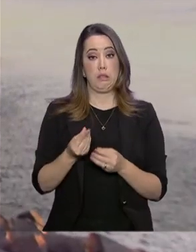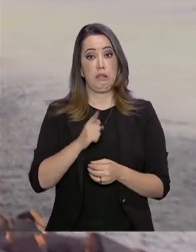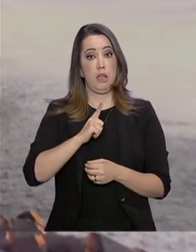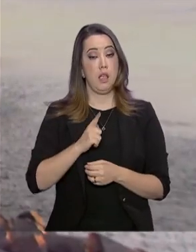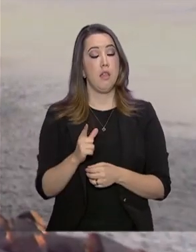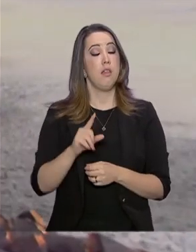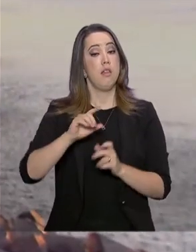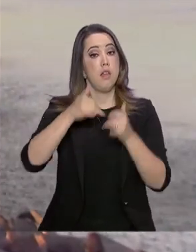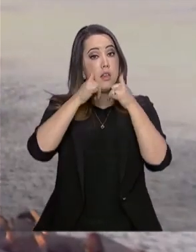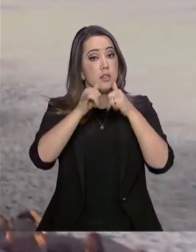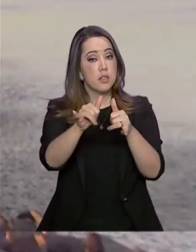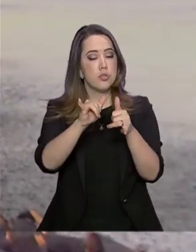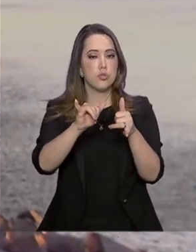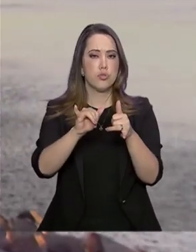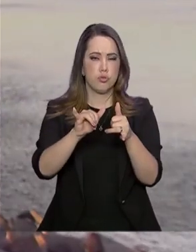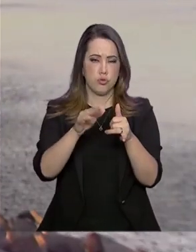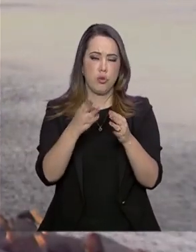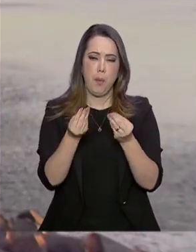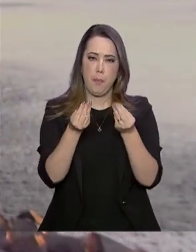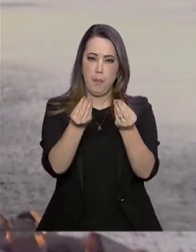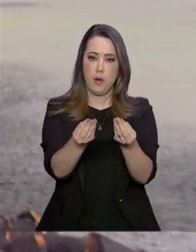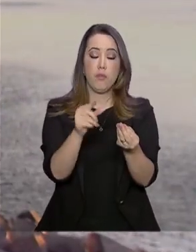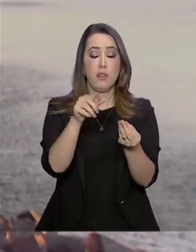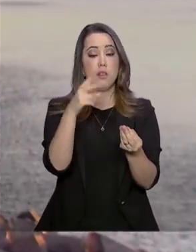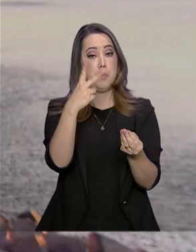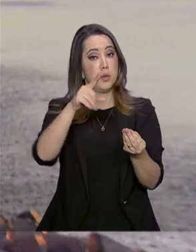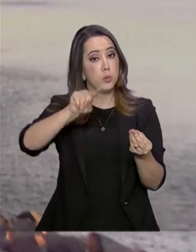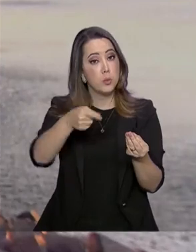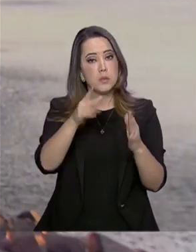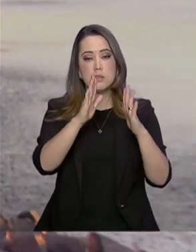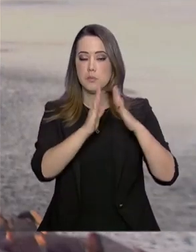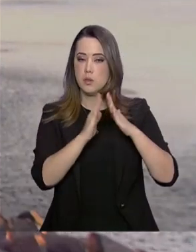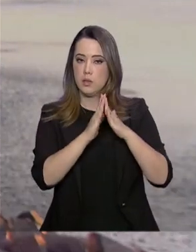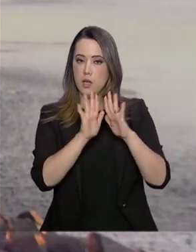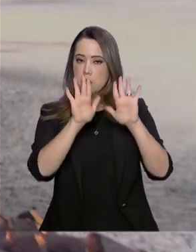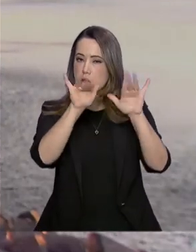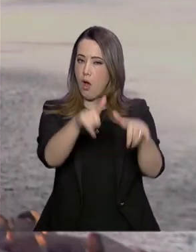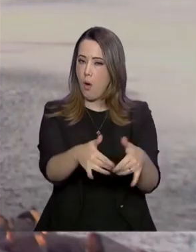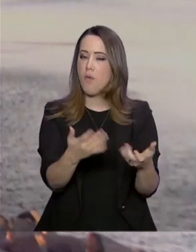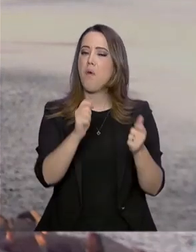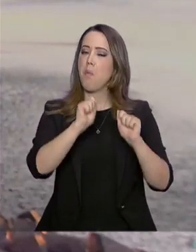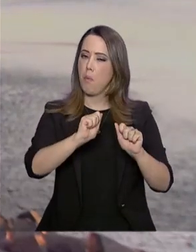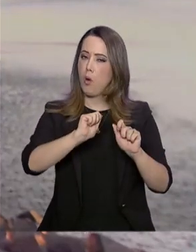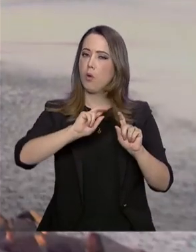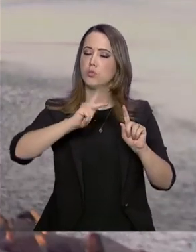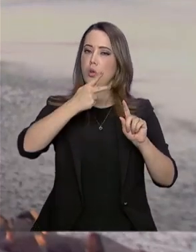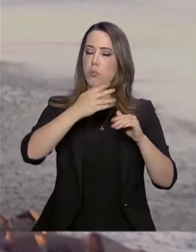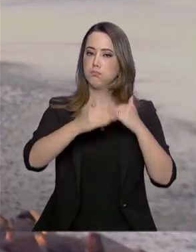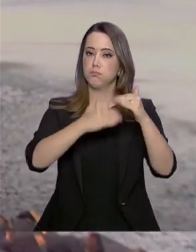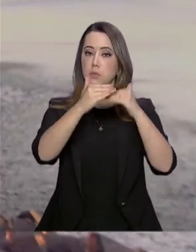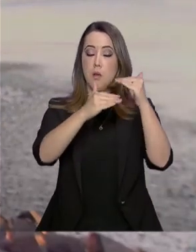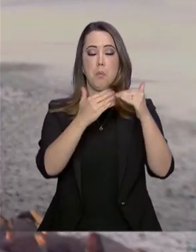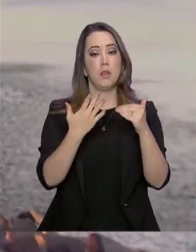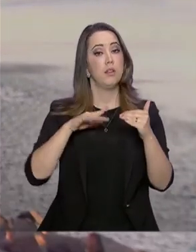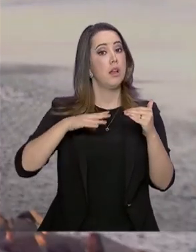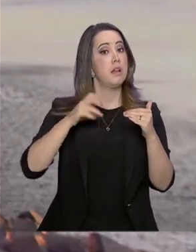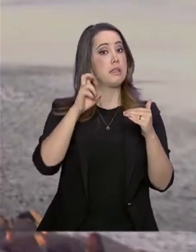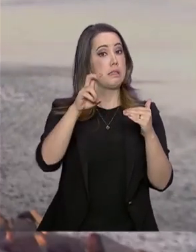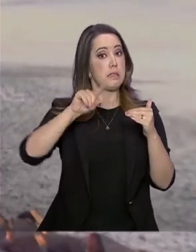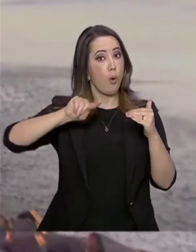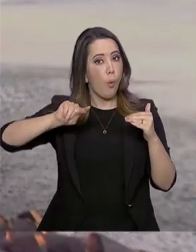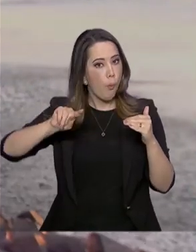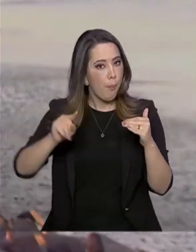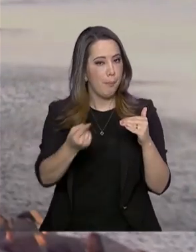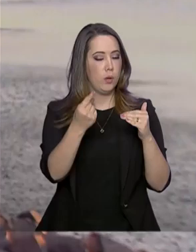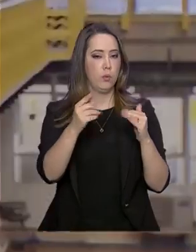até 2 mil casas. E quando o projeto for concluído, essa capacidade vai aumentar para cerca de 5 mil